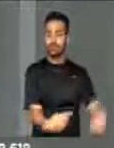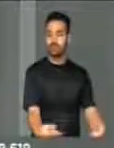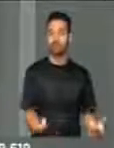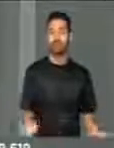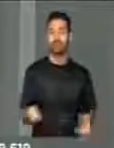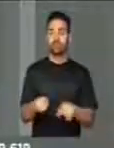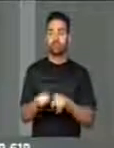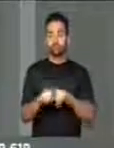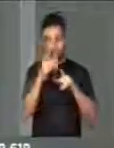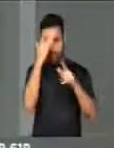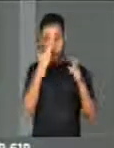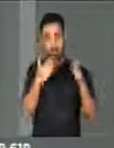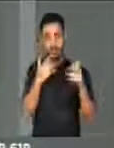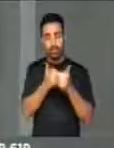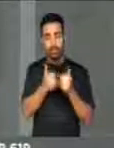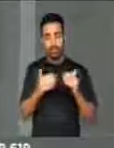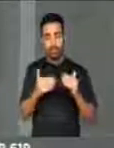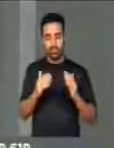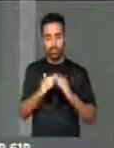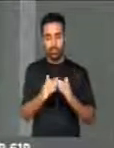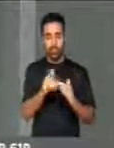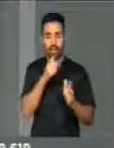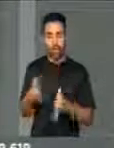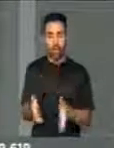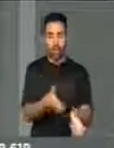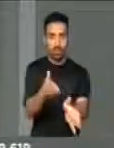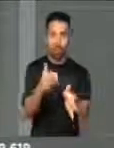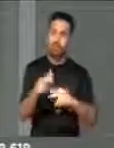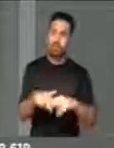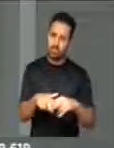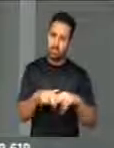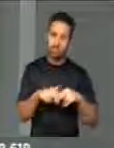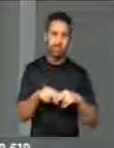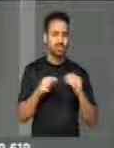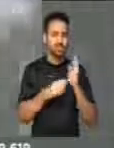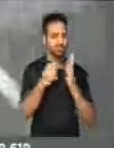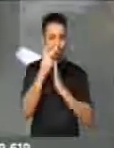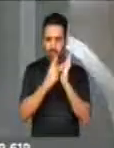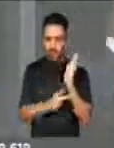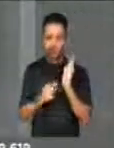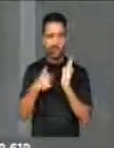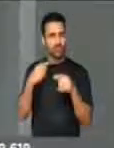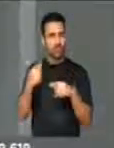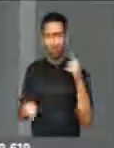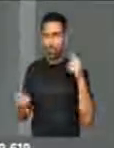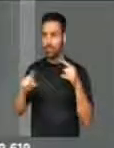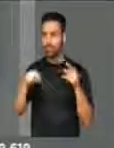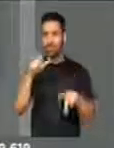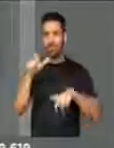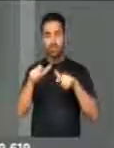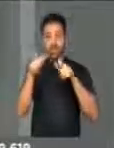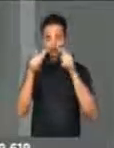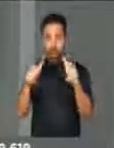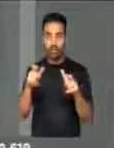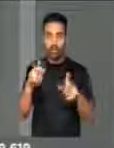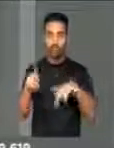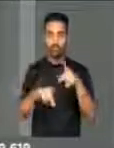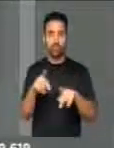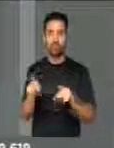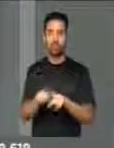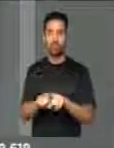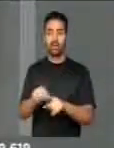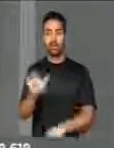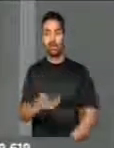seja, esta matéria é nociva ao interesse público e ao interesse nacional. E